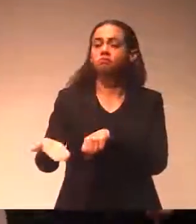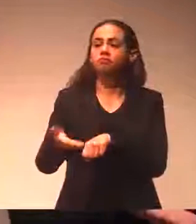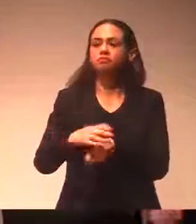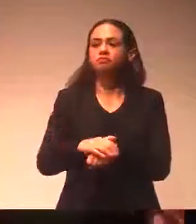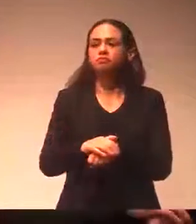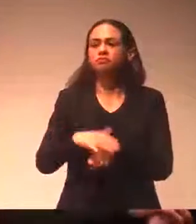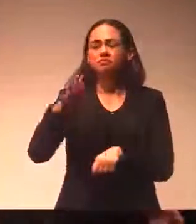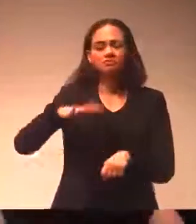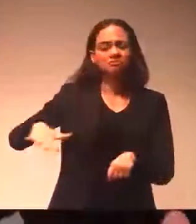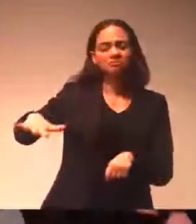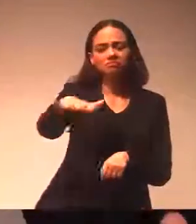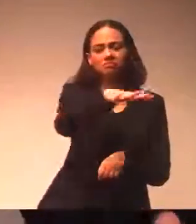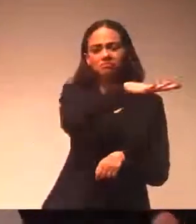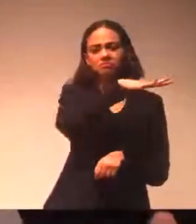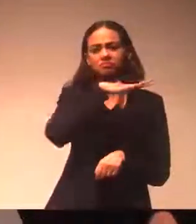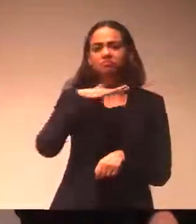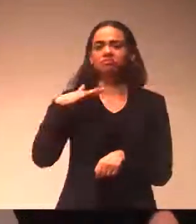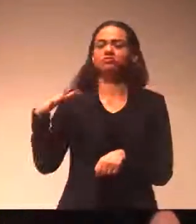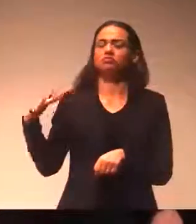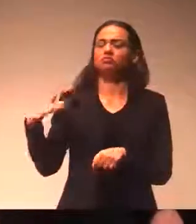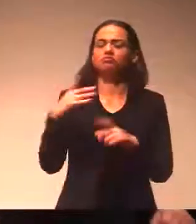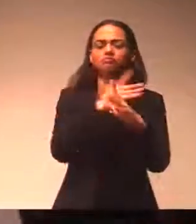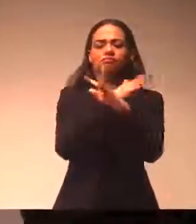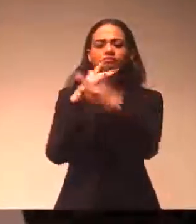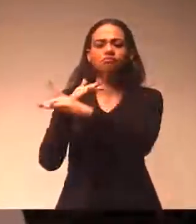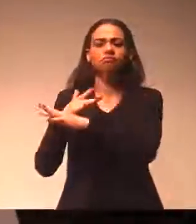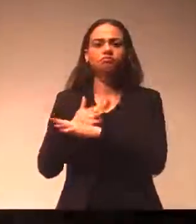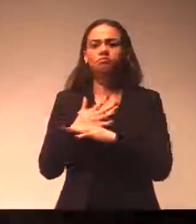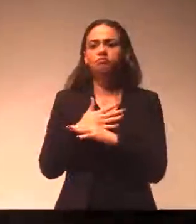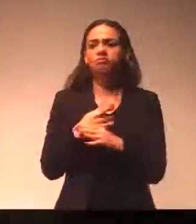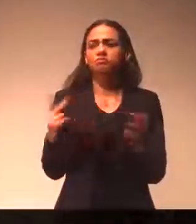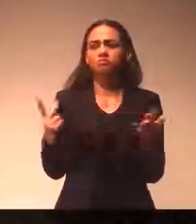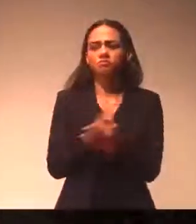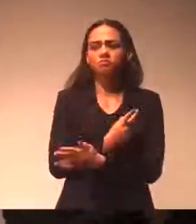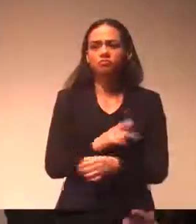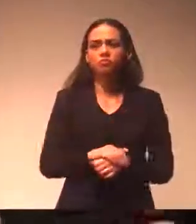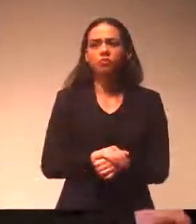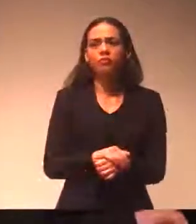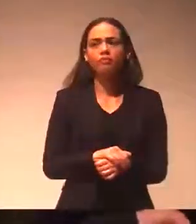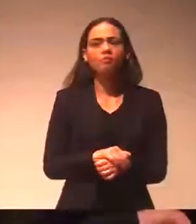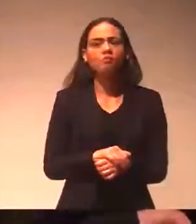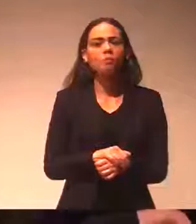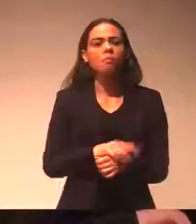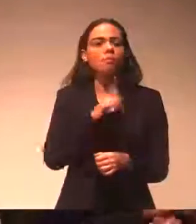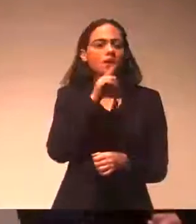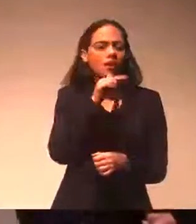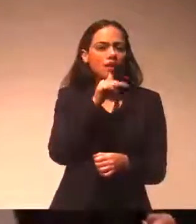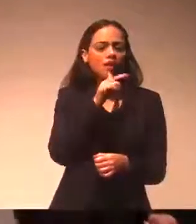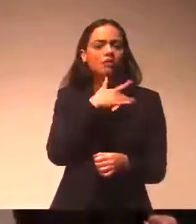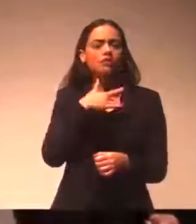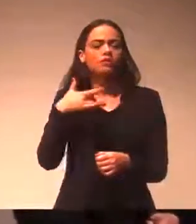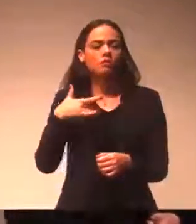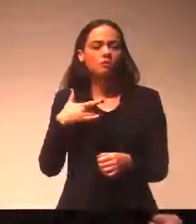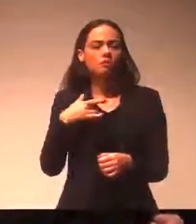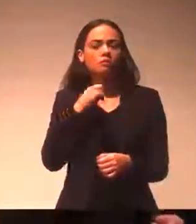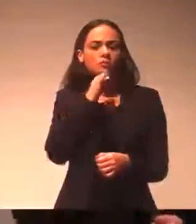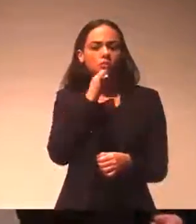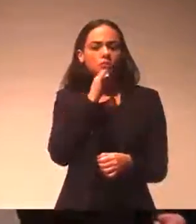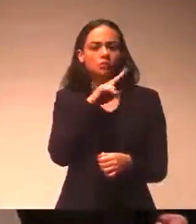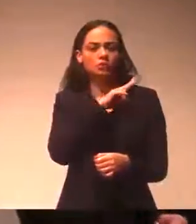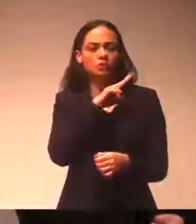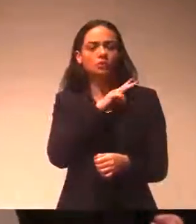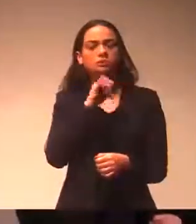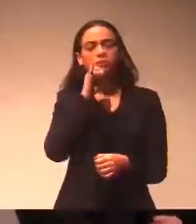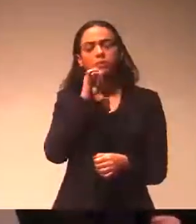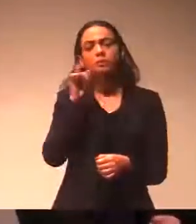teve privatização de serviço de água, de serviço de saúde, foi só para piorar e para ter corrupção. Sumaré, prisão, por